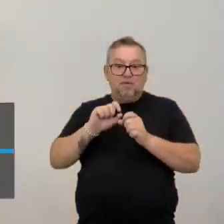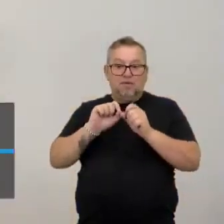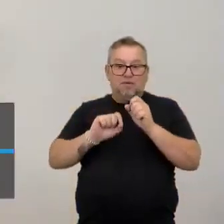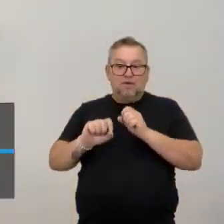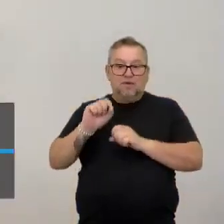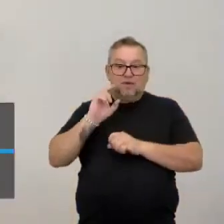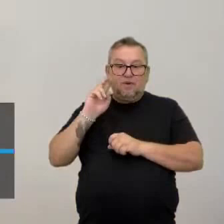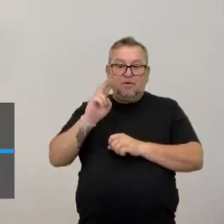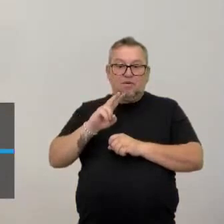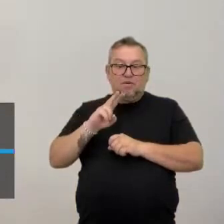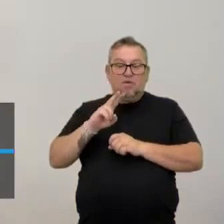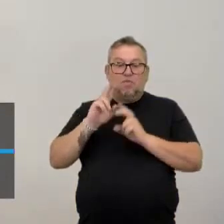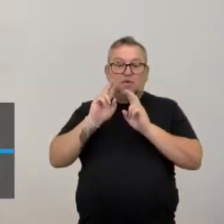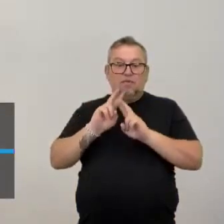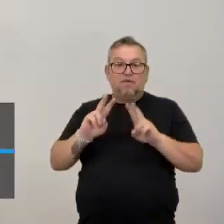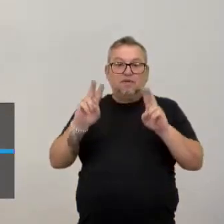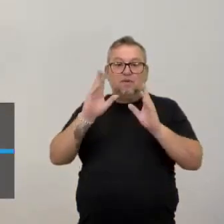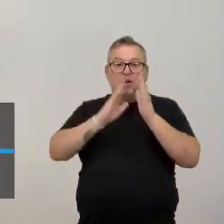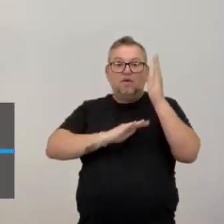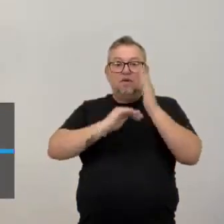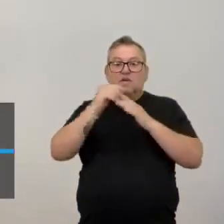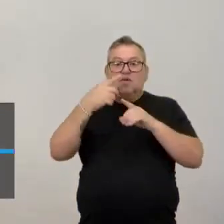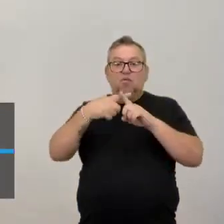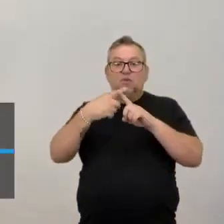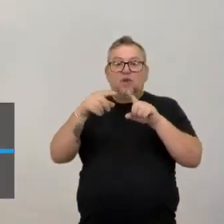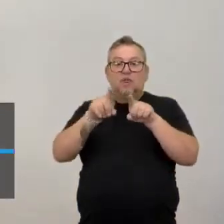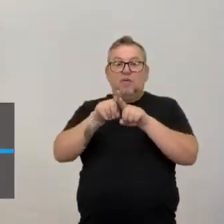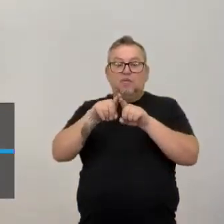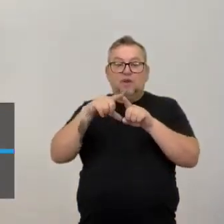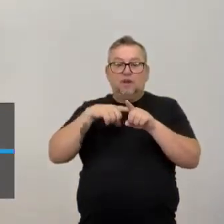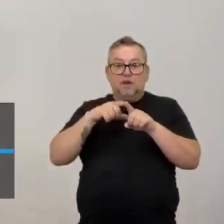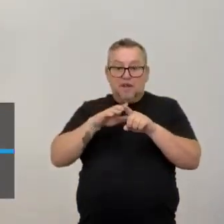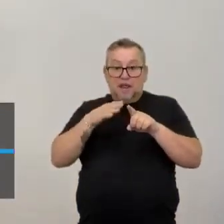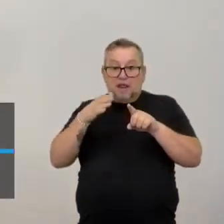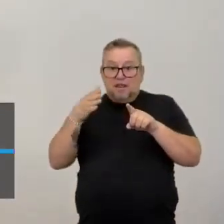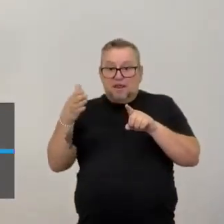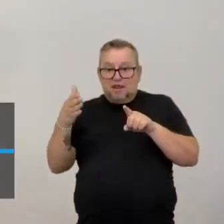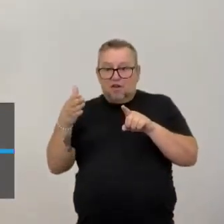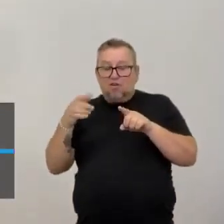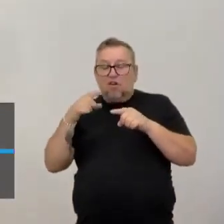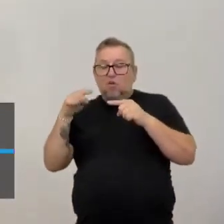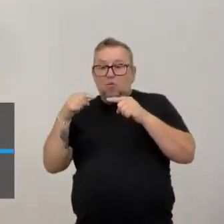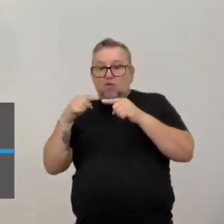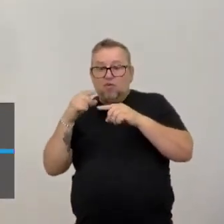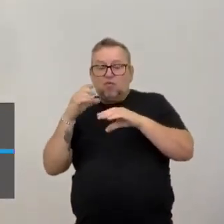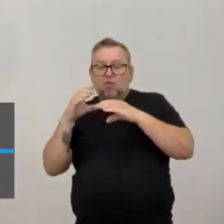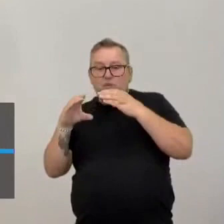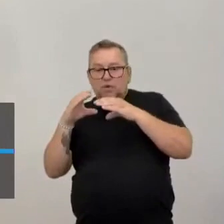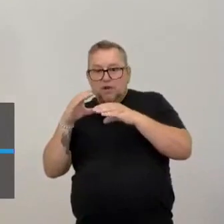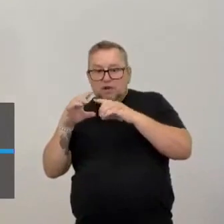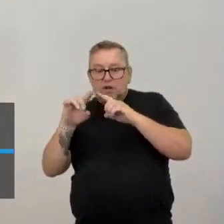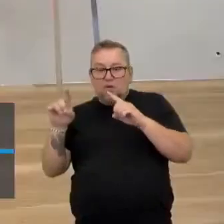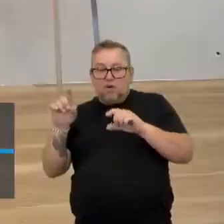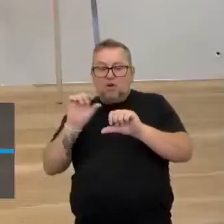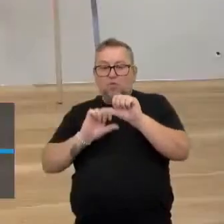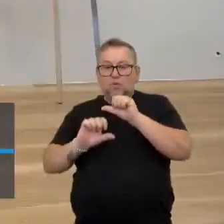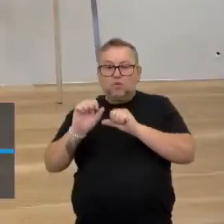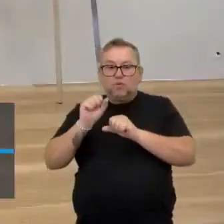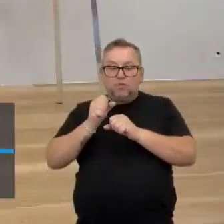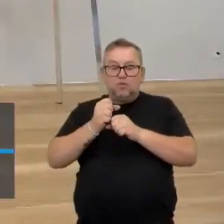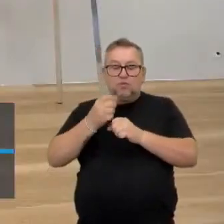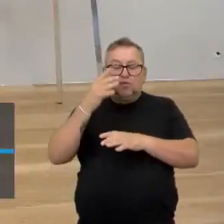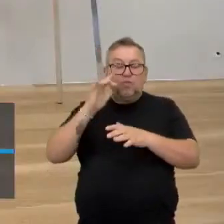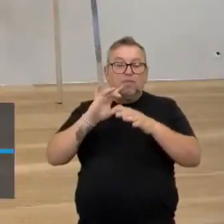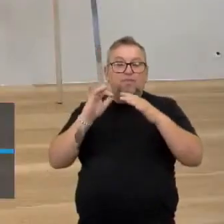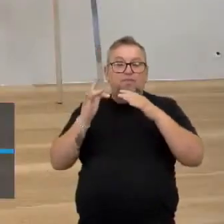crescendo com um viés artístico, né? Sim. Porque ela deixa aquele lado de funcionalidade, né, direta, de reprodução, propaganda, né, propaganda e